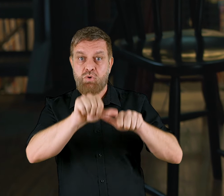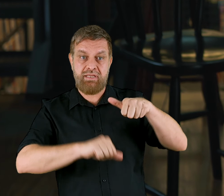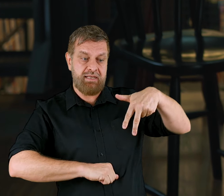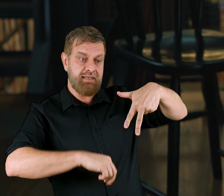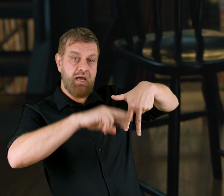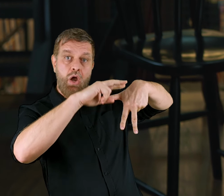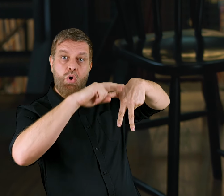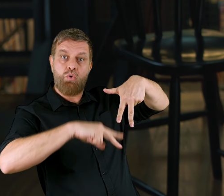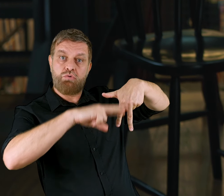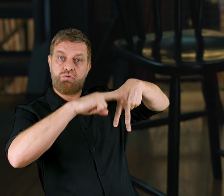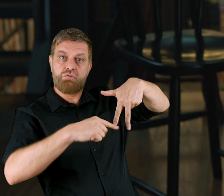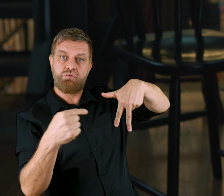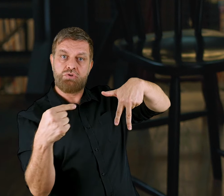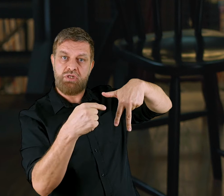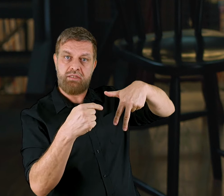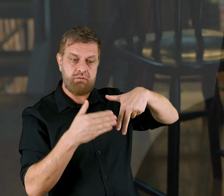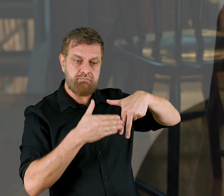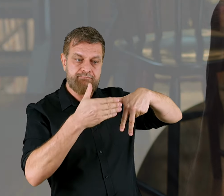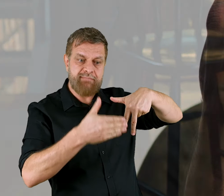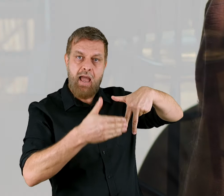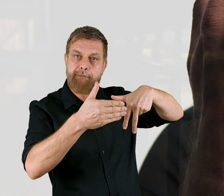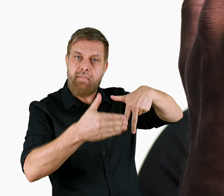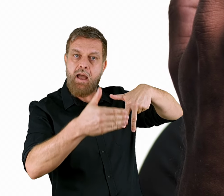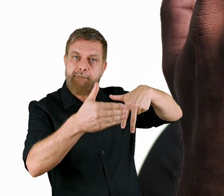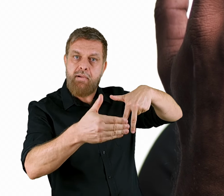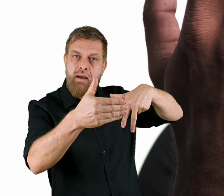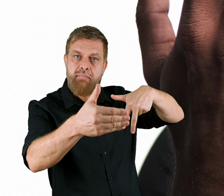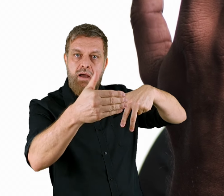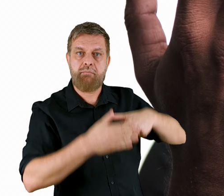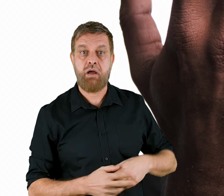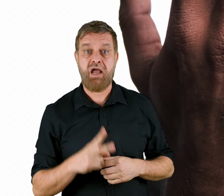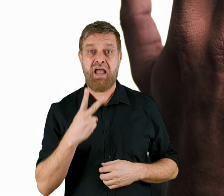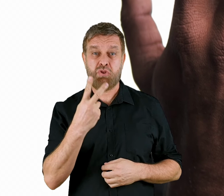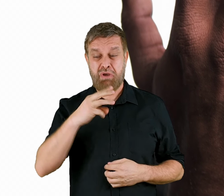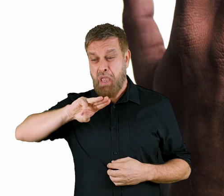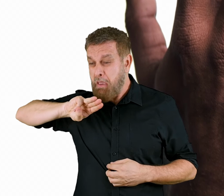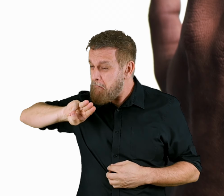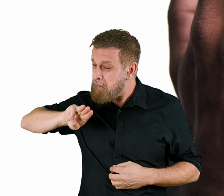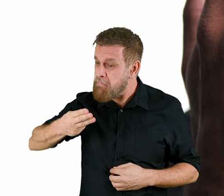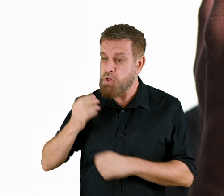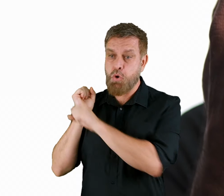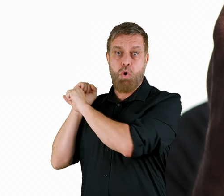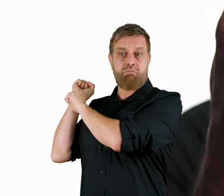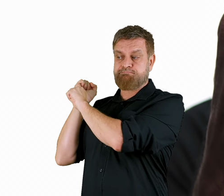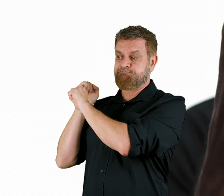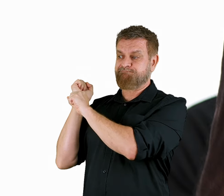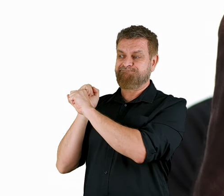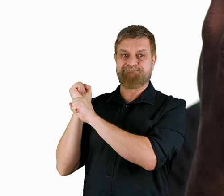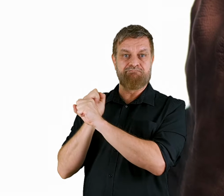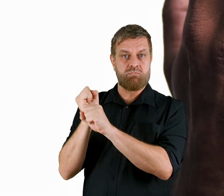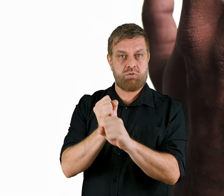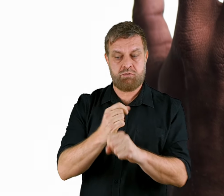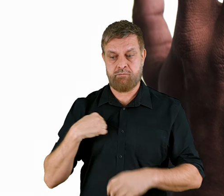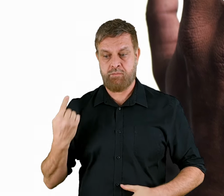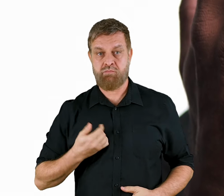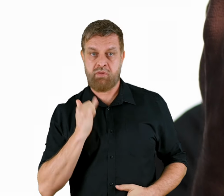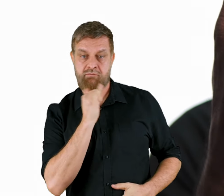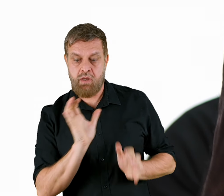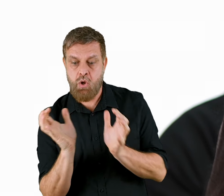humano ao longo de sua constituição de mais de 2 milhões de anos. A gente poderia dizer, então, que